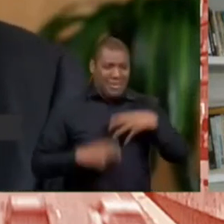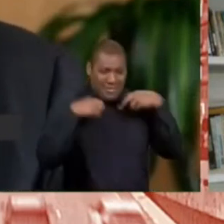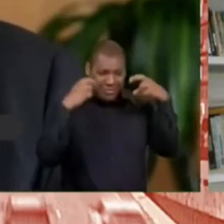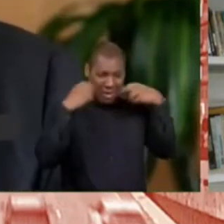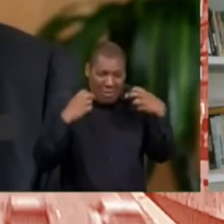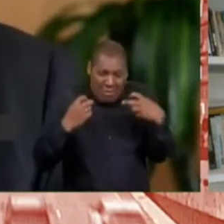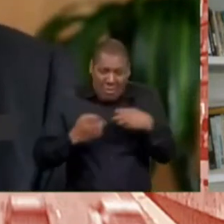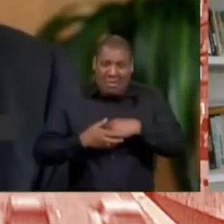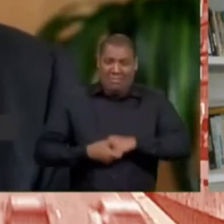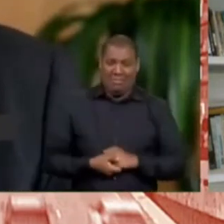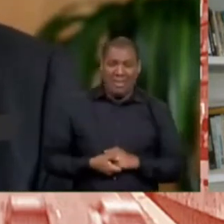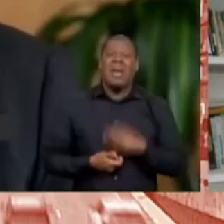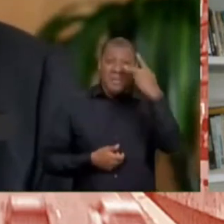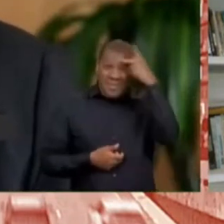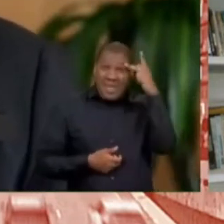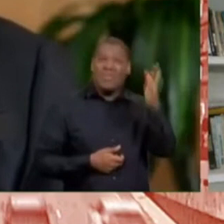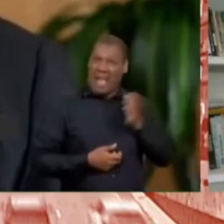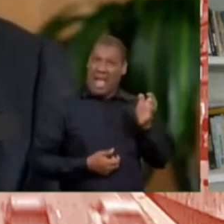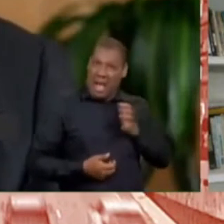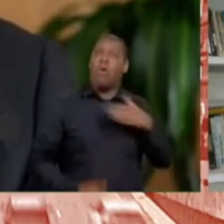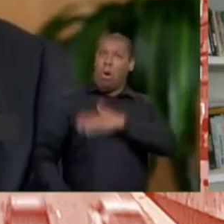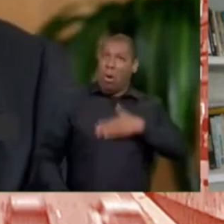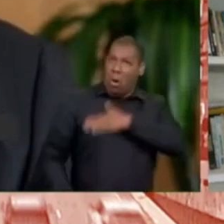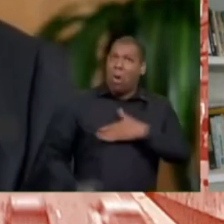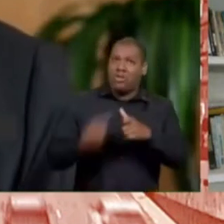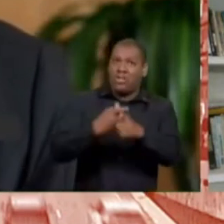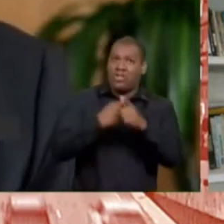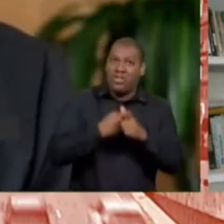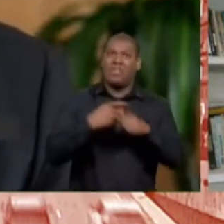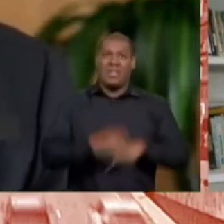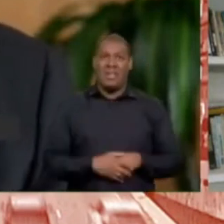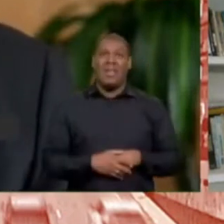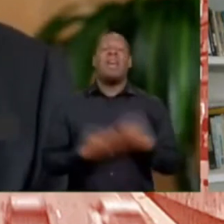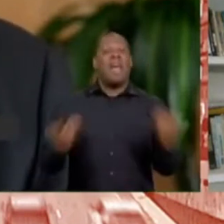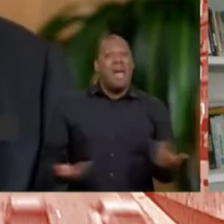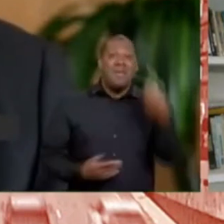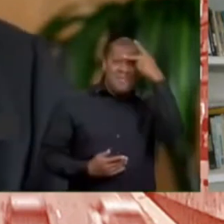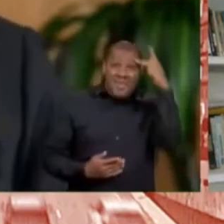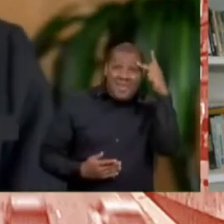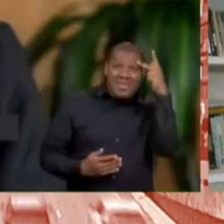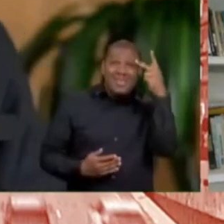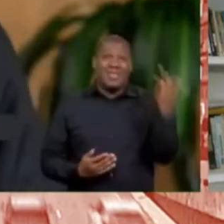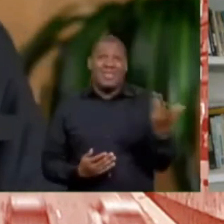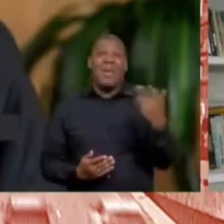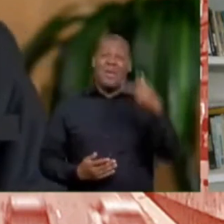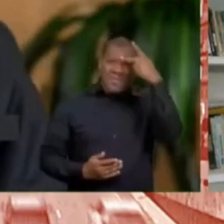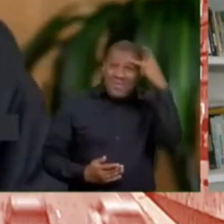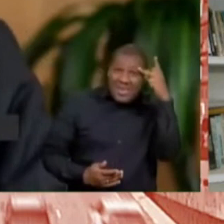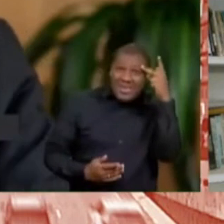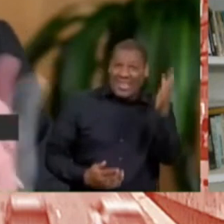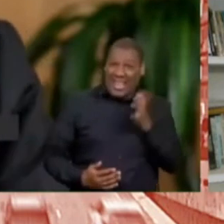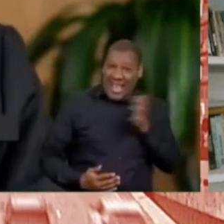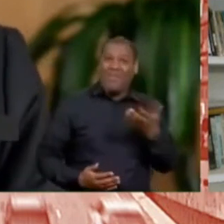possibilidade desses setores mais pobres, né, se tomarem recursos nos